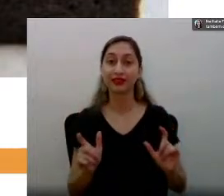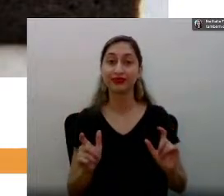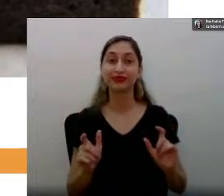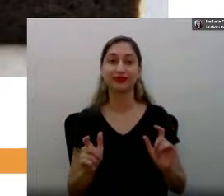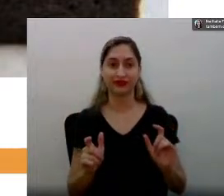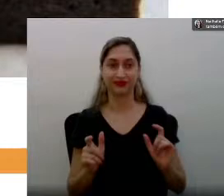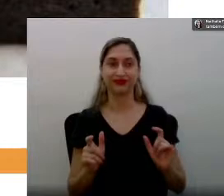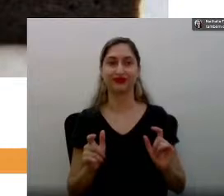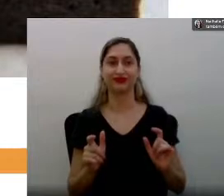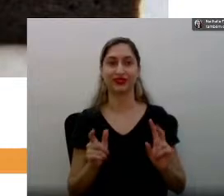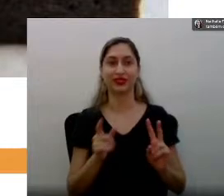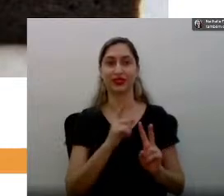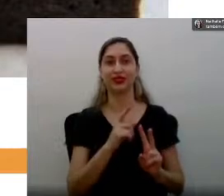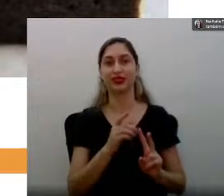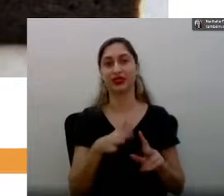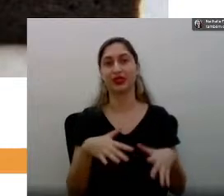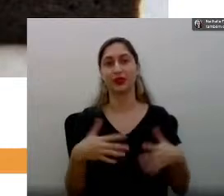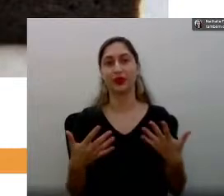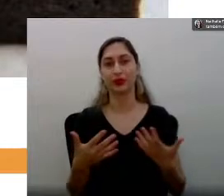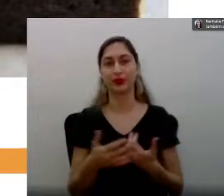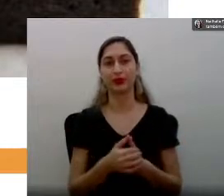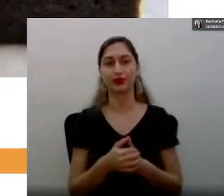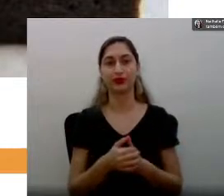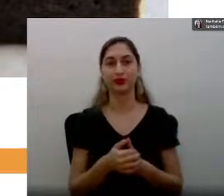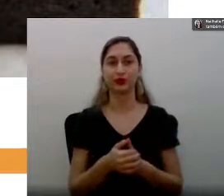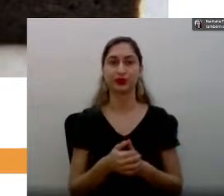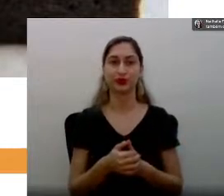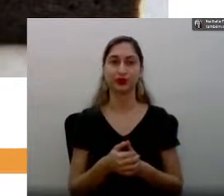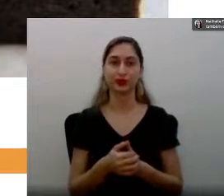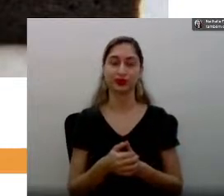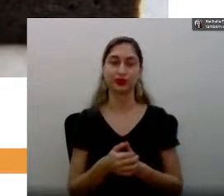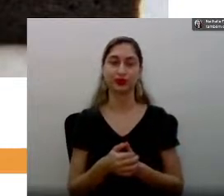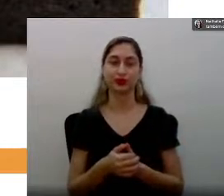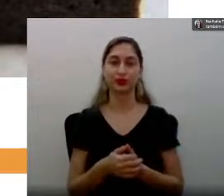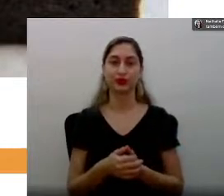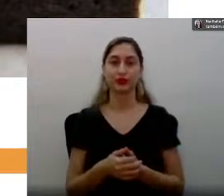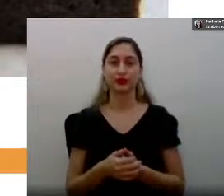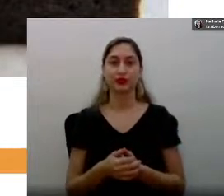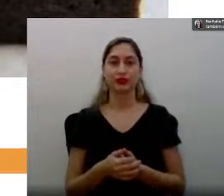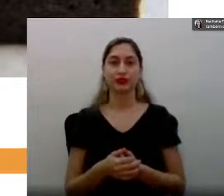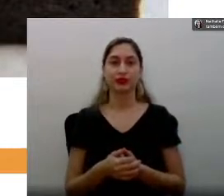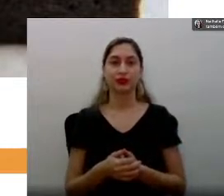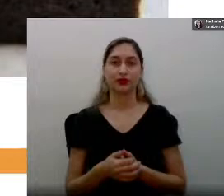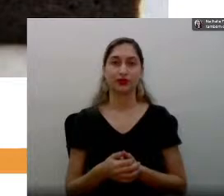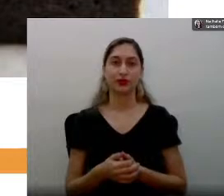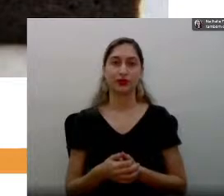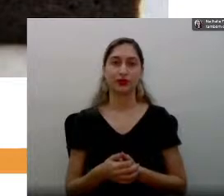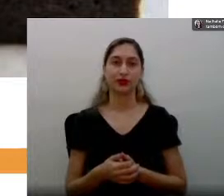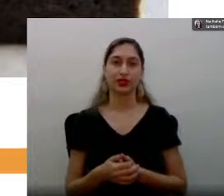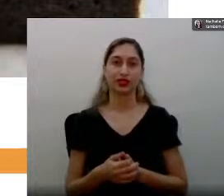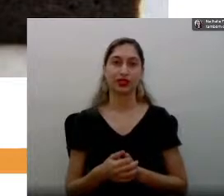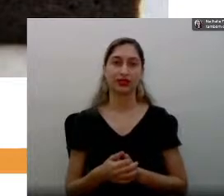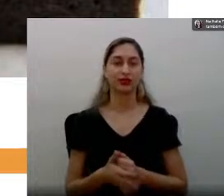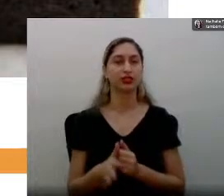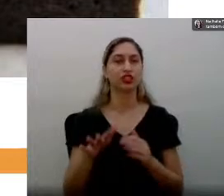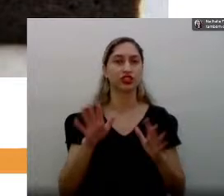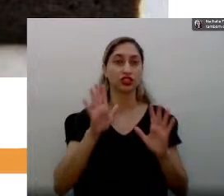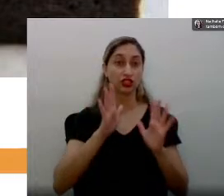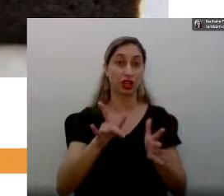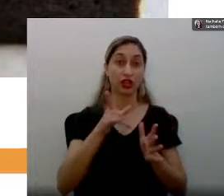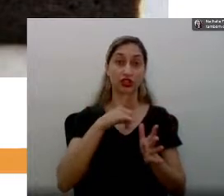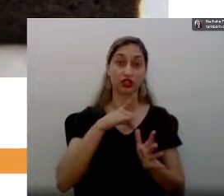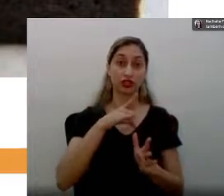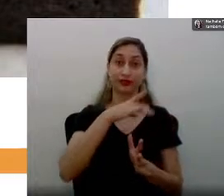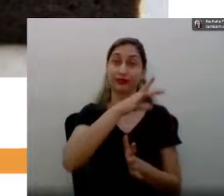então né como esse esse esse cara que fazia parte do grupo dele já tavam lá na Bahia né